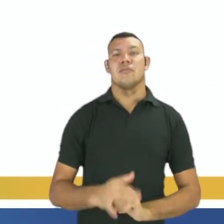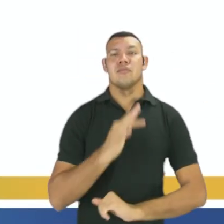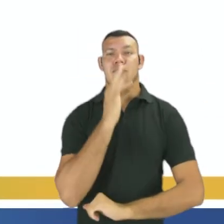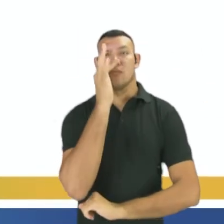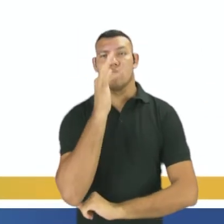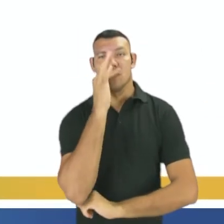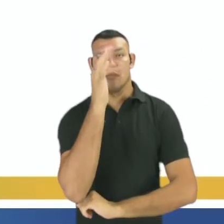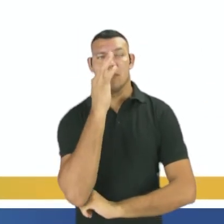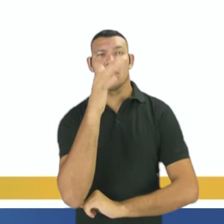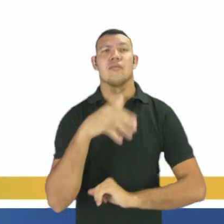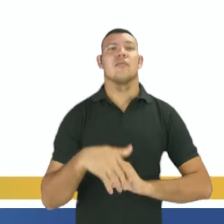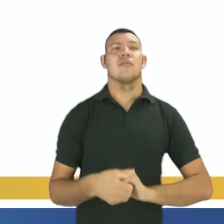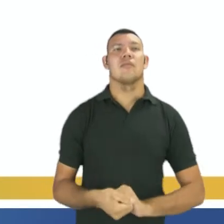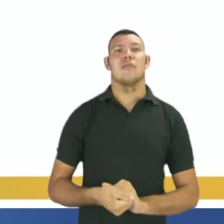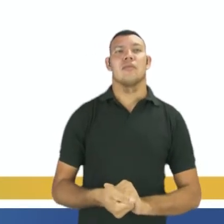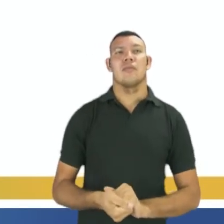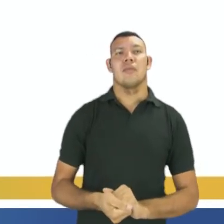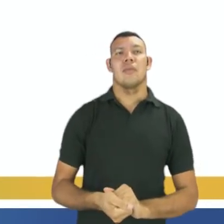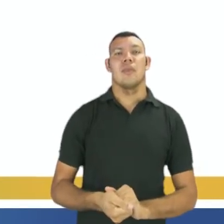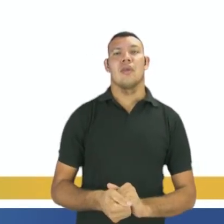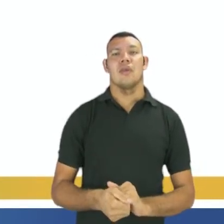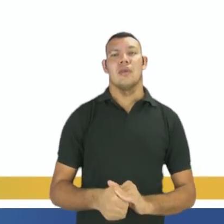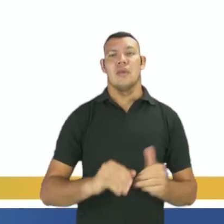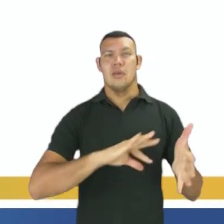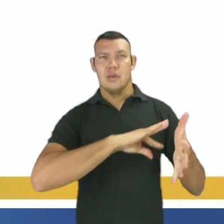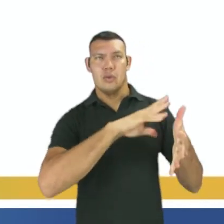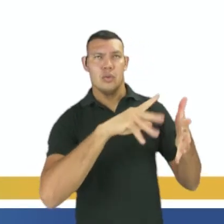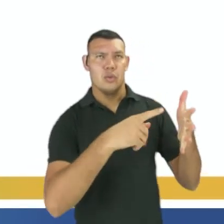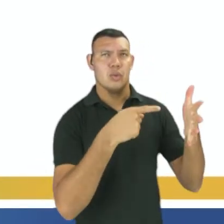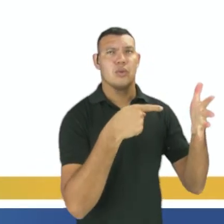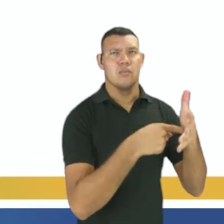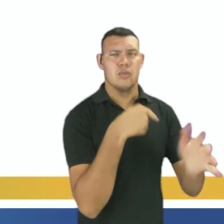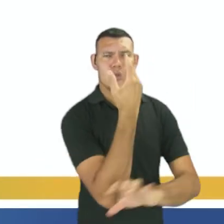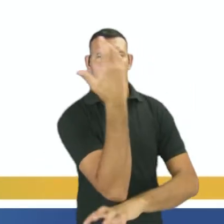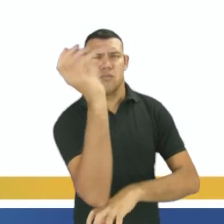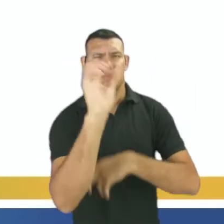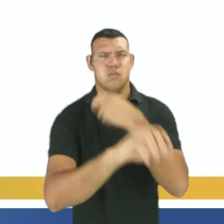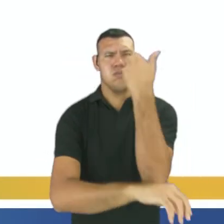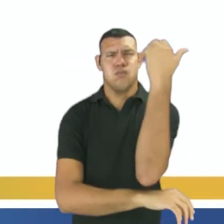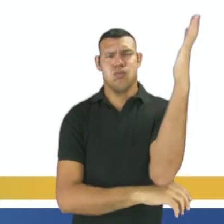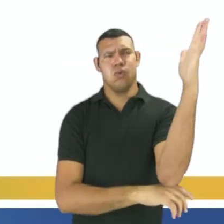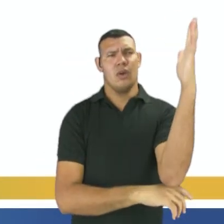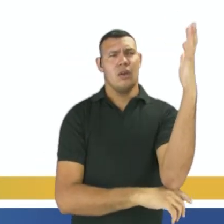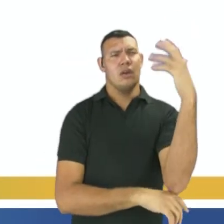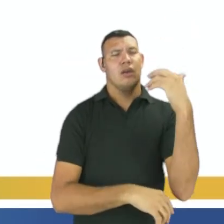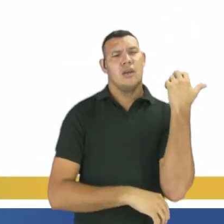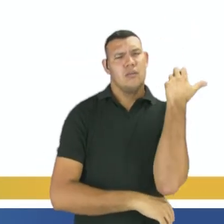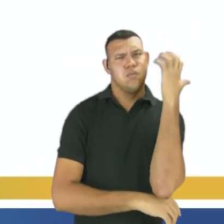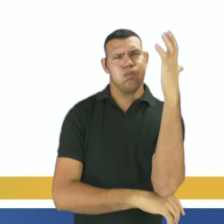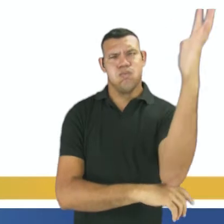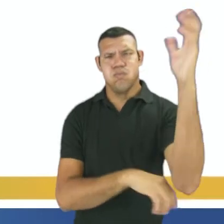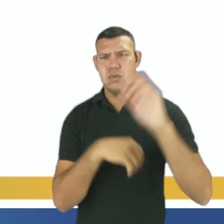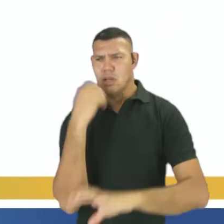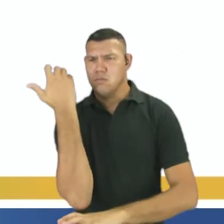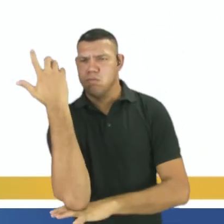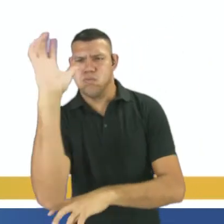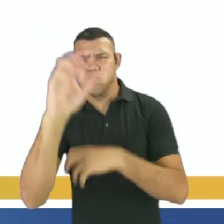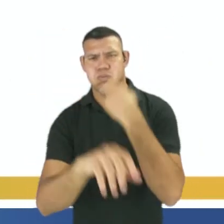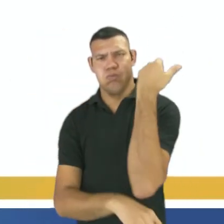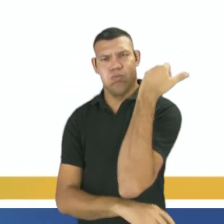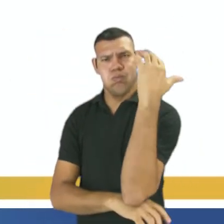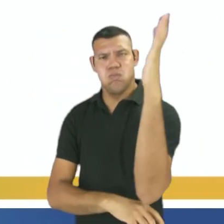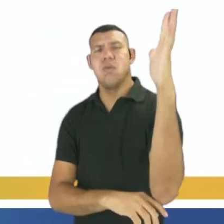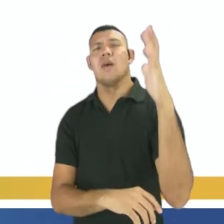flora em relação a flora né a Floresta Amazônica é uma floresta tropical densa formada por árvores de grande porte e esta floresta